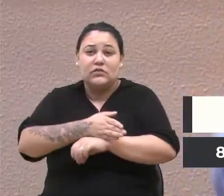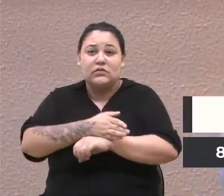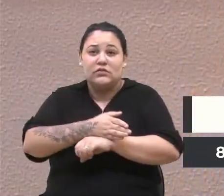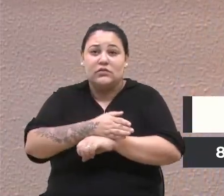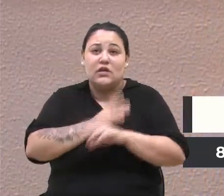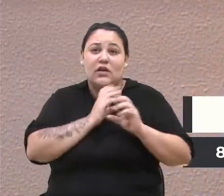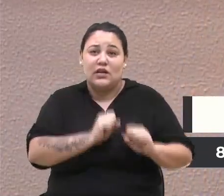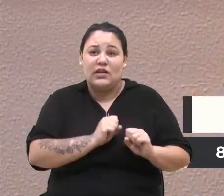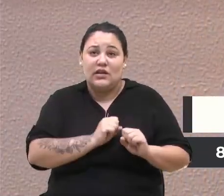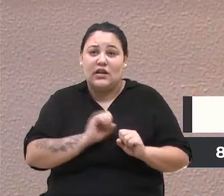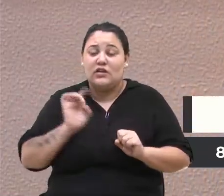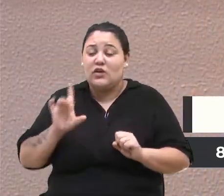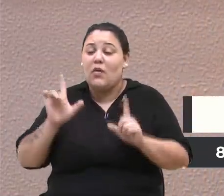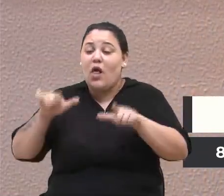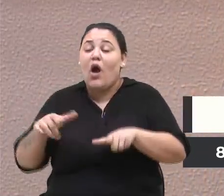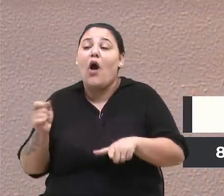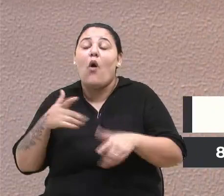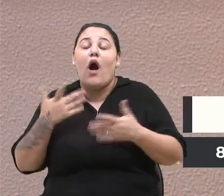ser onde,